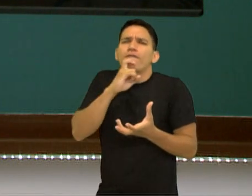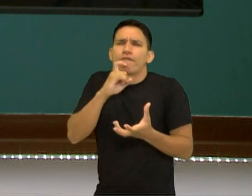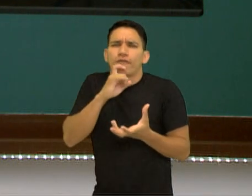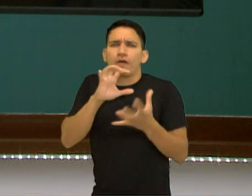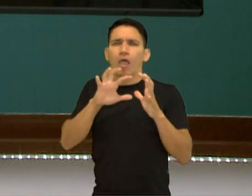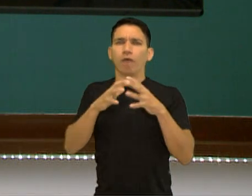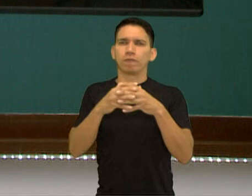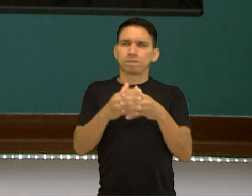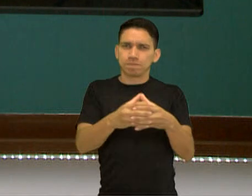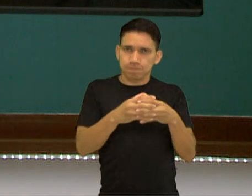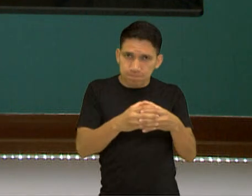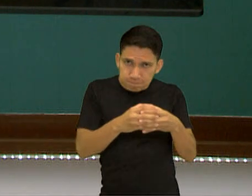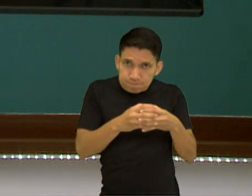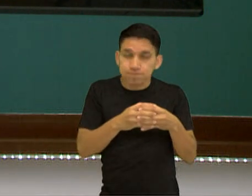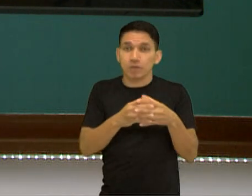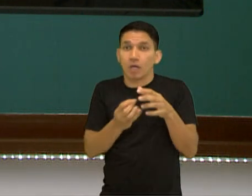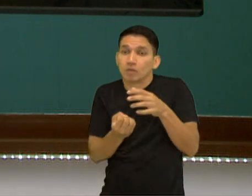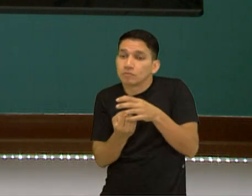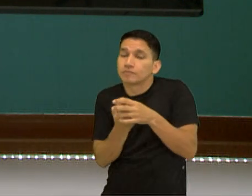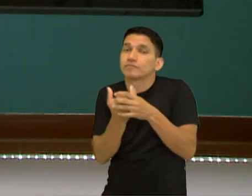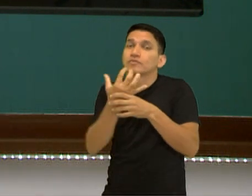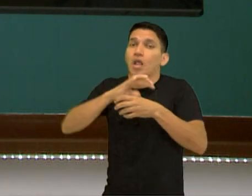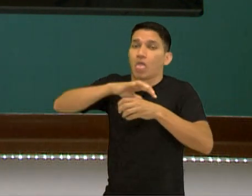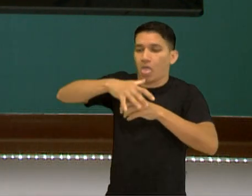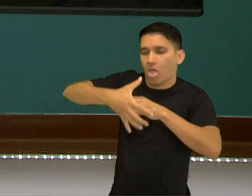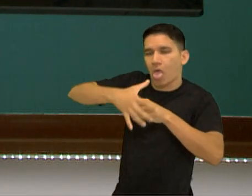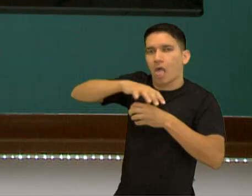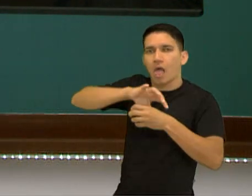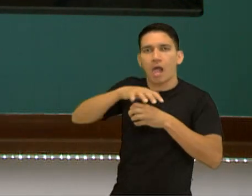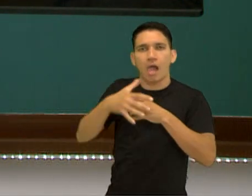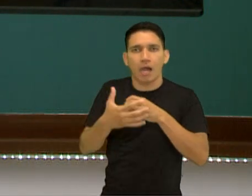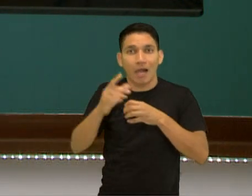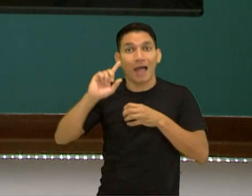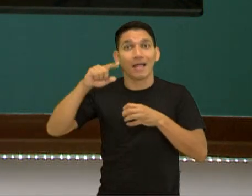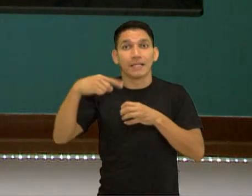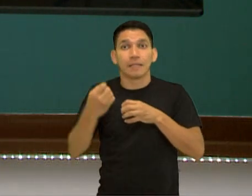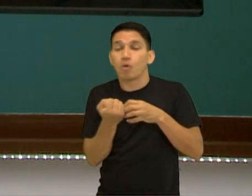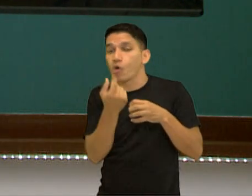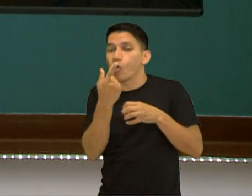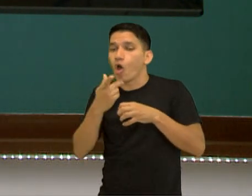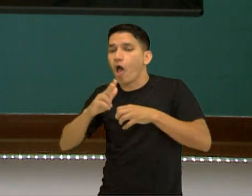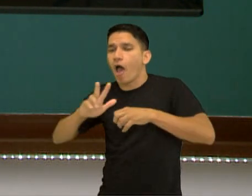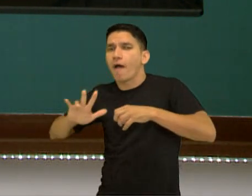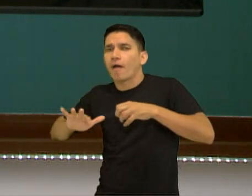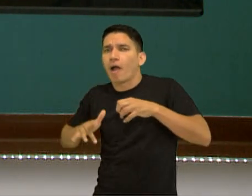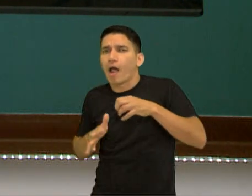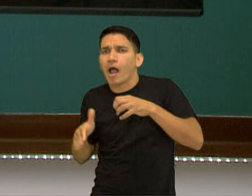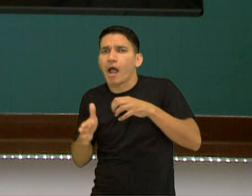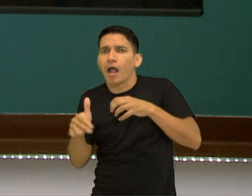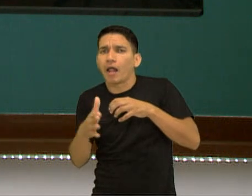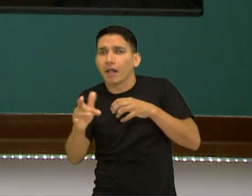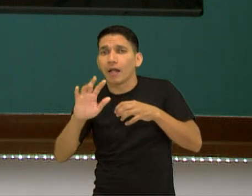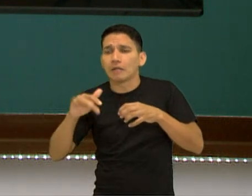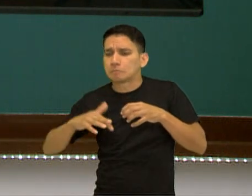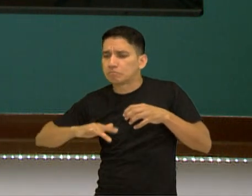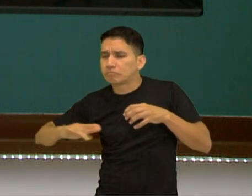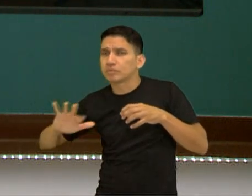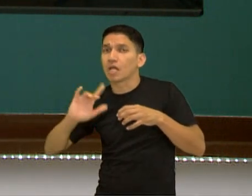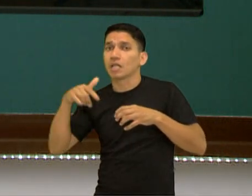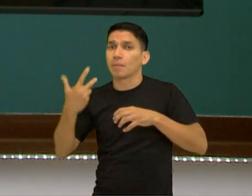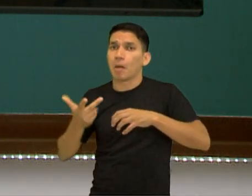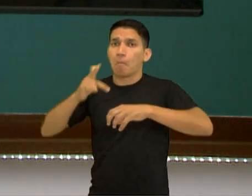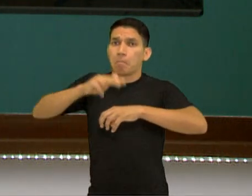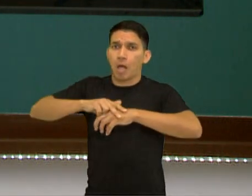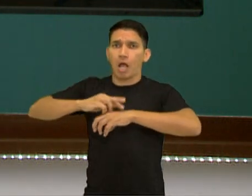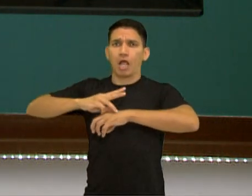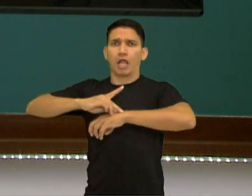crosta terrestre, surgimento da atmosfera, depois de alguns seres vivos aquáticos, seres vivos terrestres,